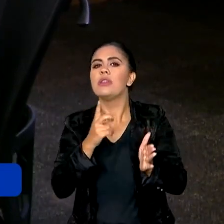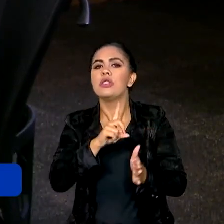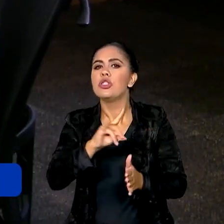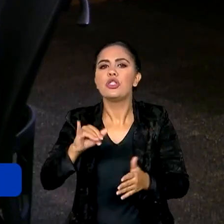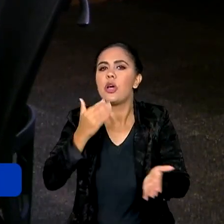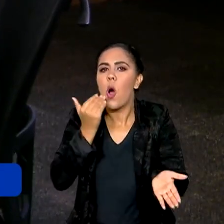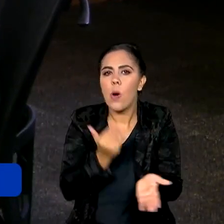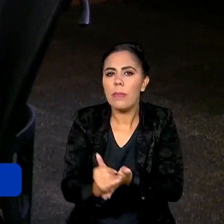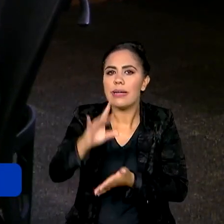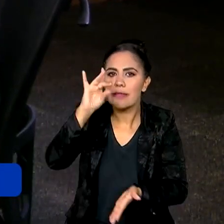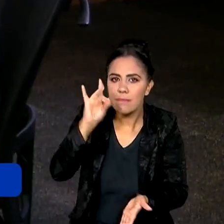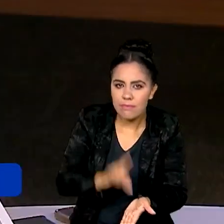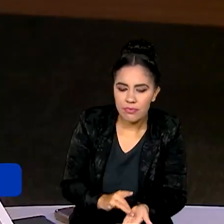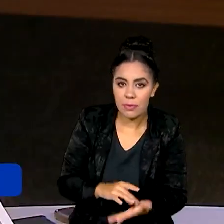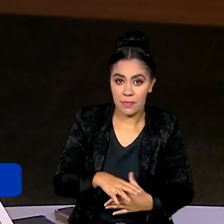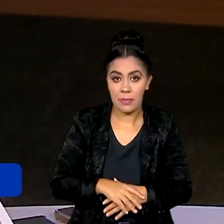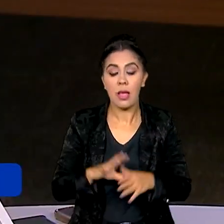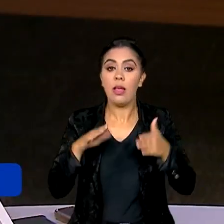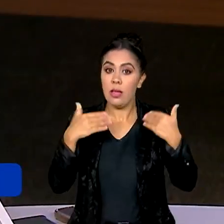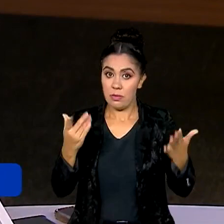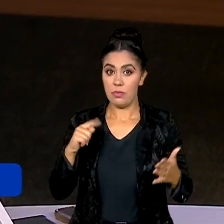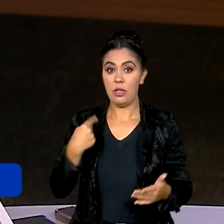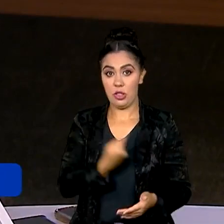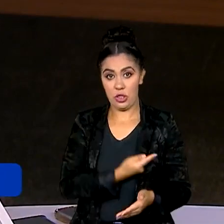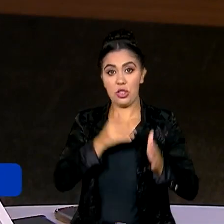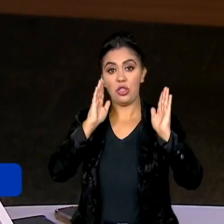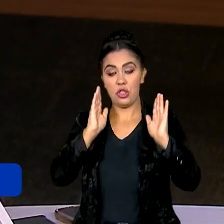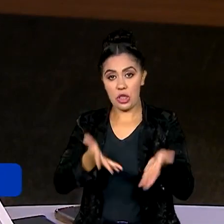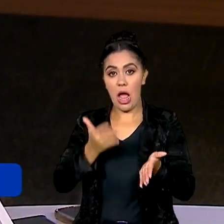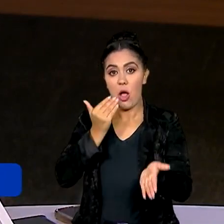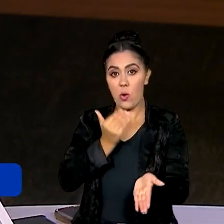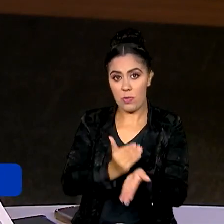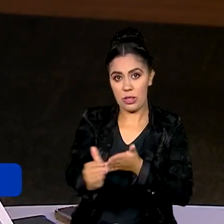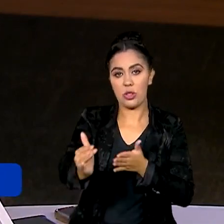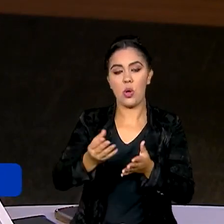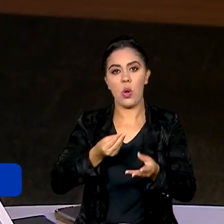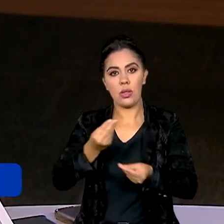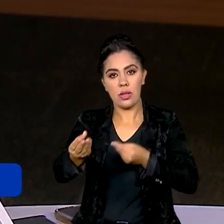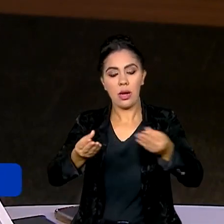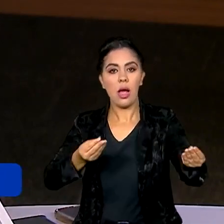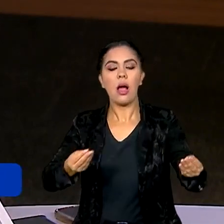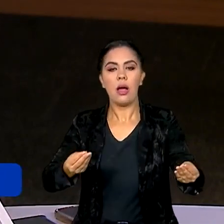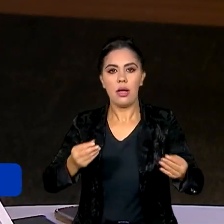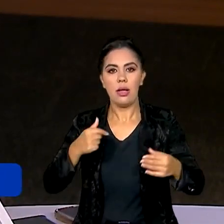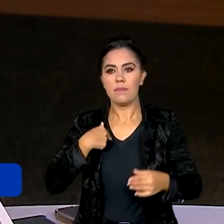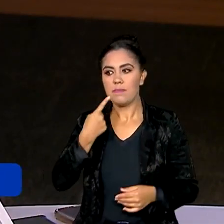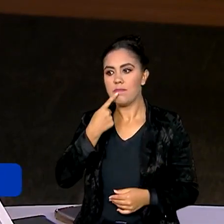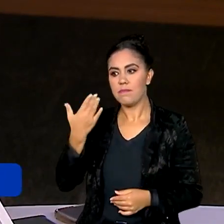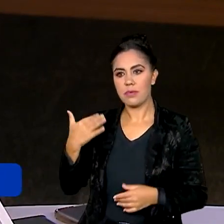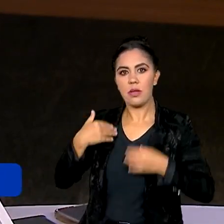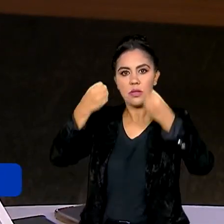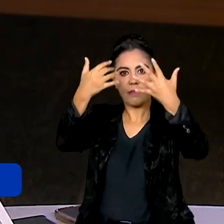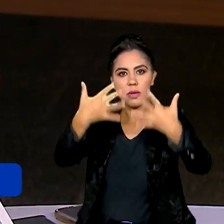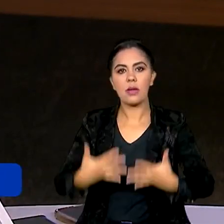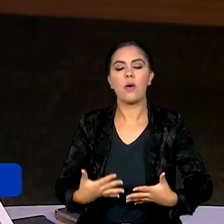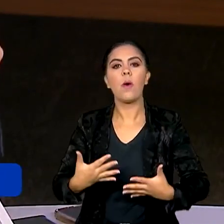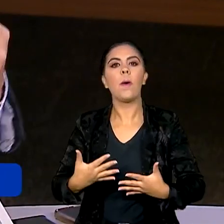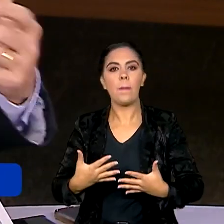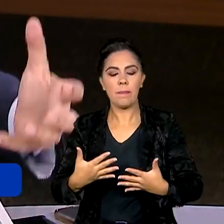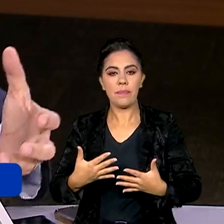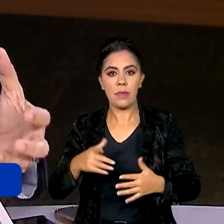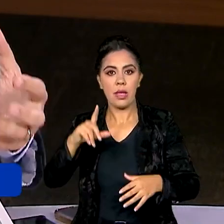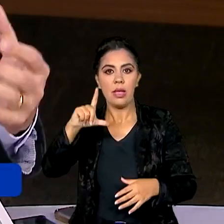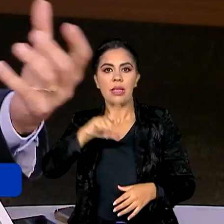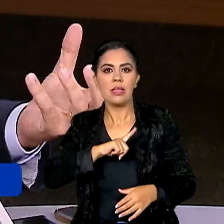Olha, nós, na verdade, já estamos fazendo entrega. Eu só queria lembrar que nós incorporando, eu falei há pouco sobre o Rio, que nós tínhamos obras